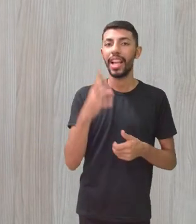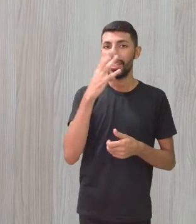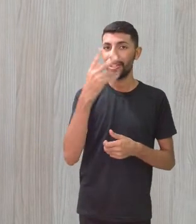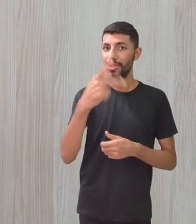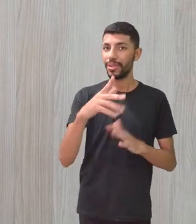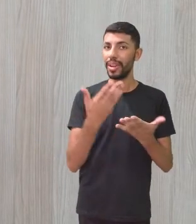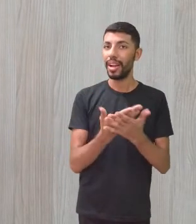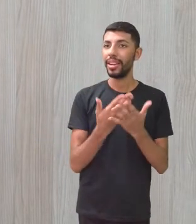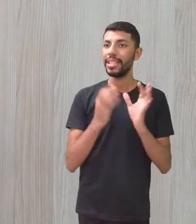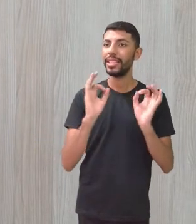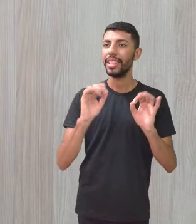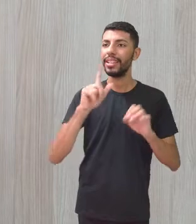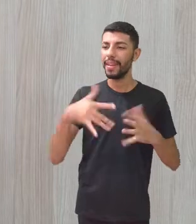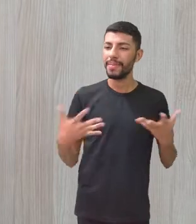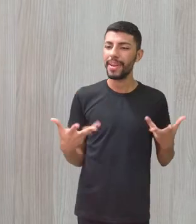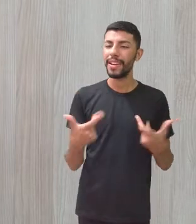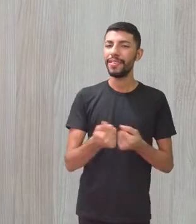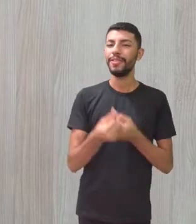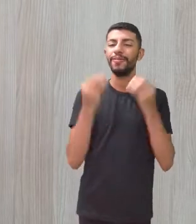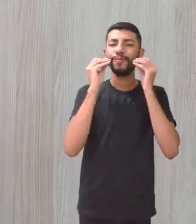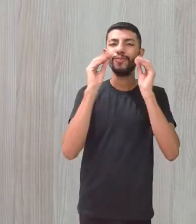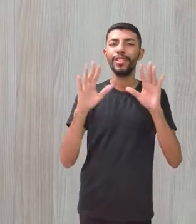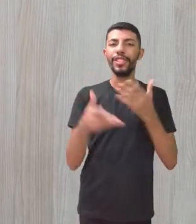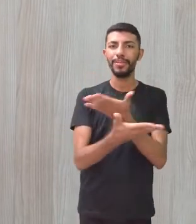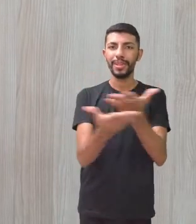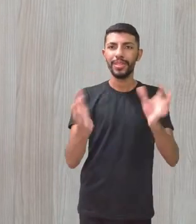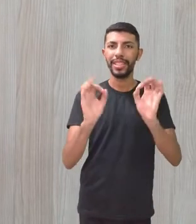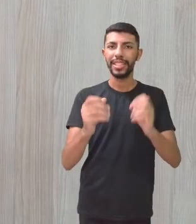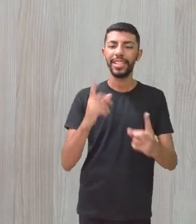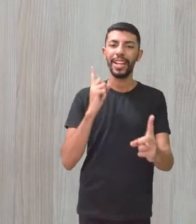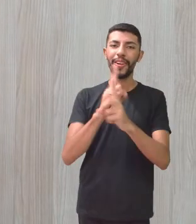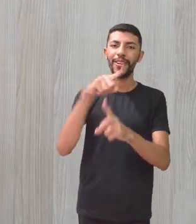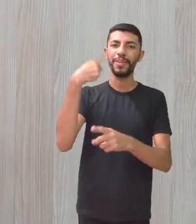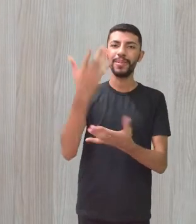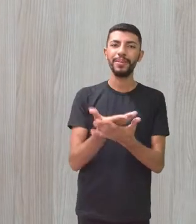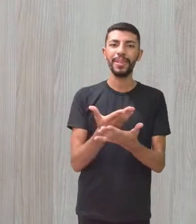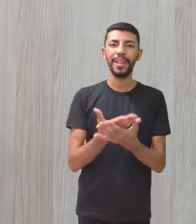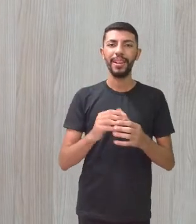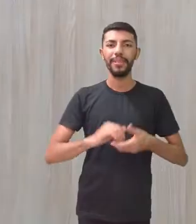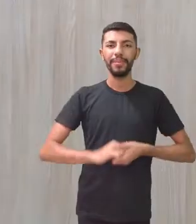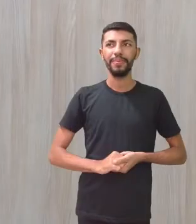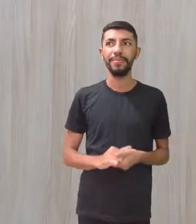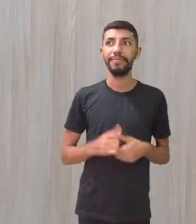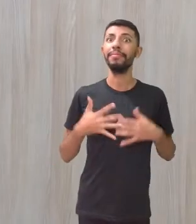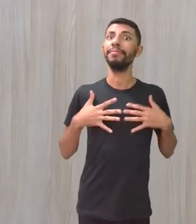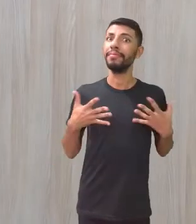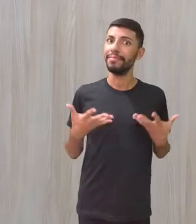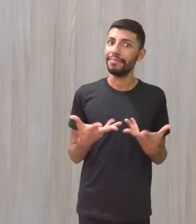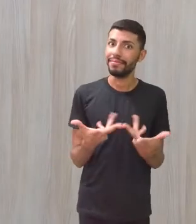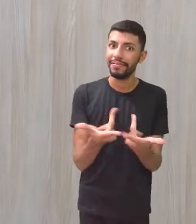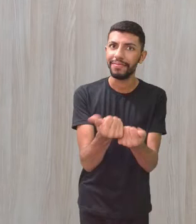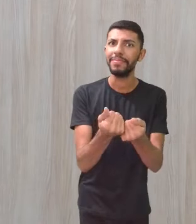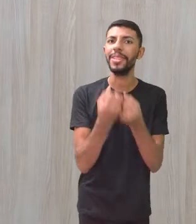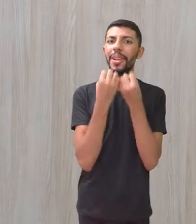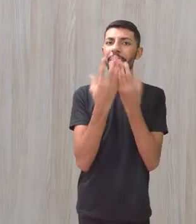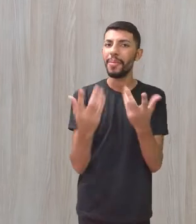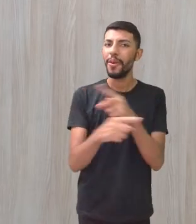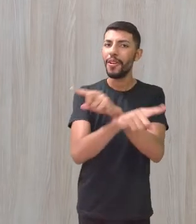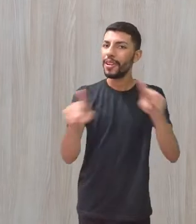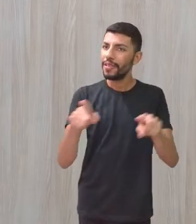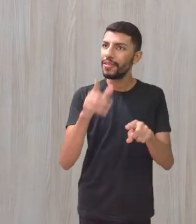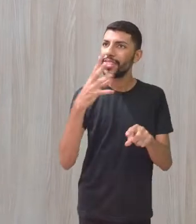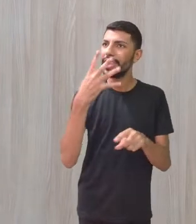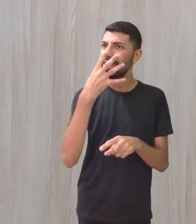é maravilhoso. Um beijão para vocês. Até a próxima, pessoal. Maravilha, gente. Que bom que vocês estão aí